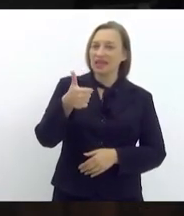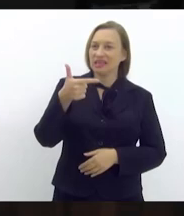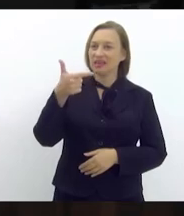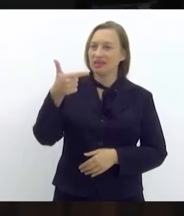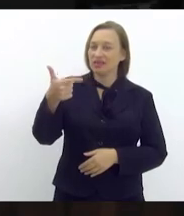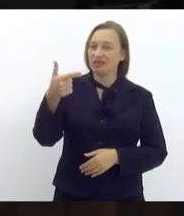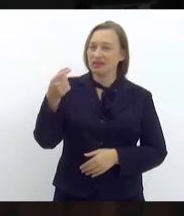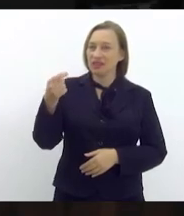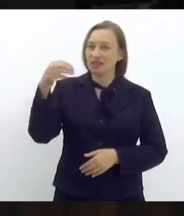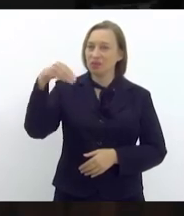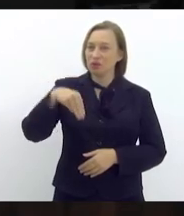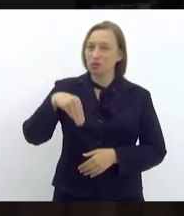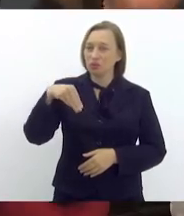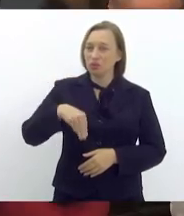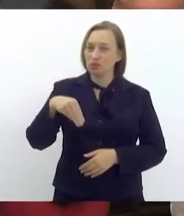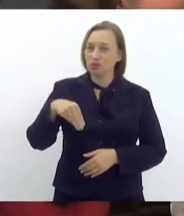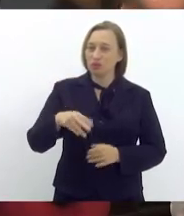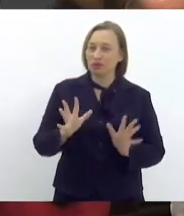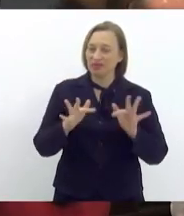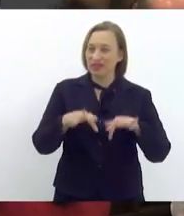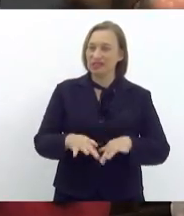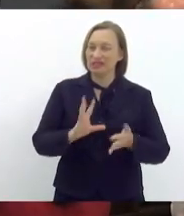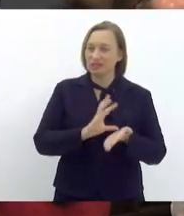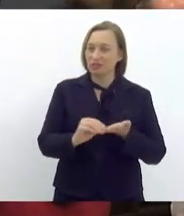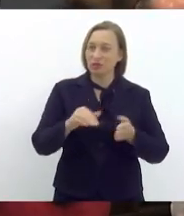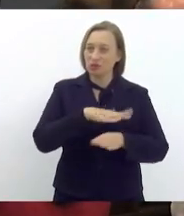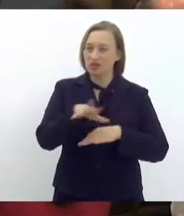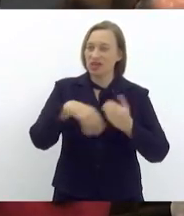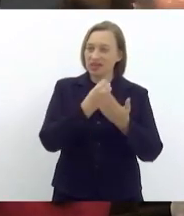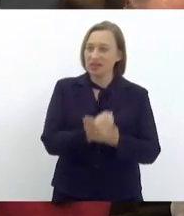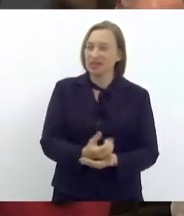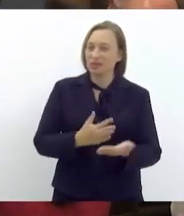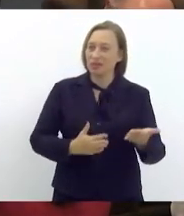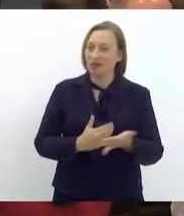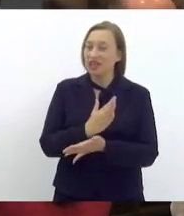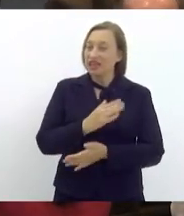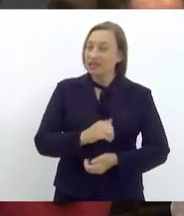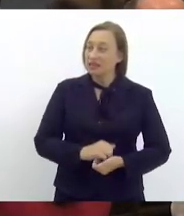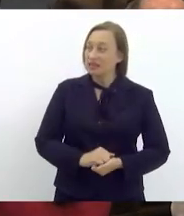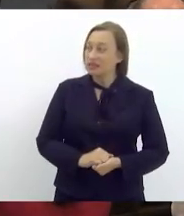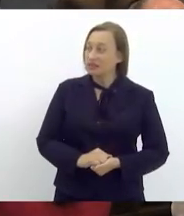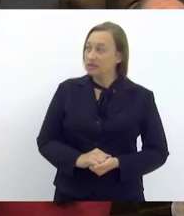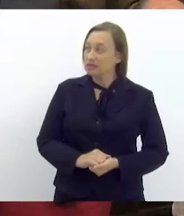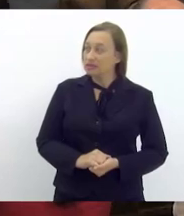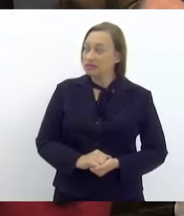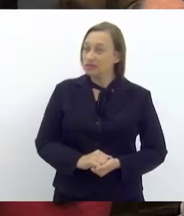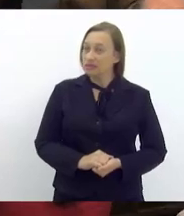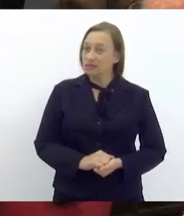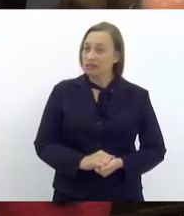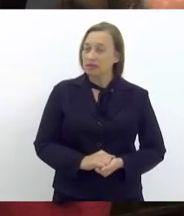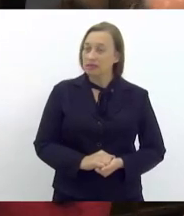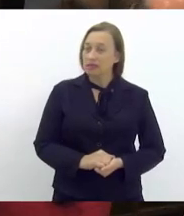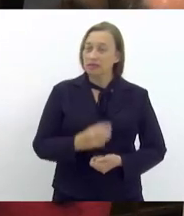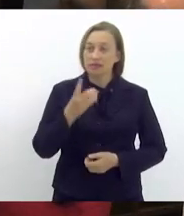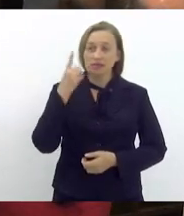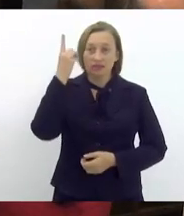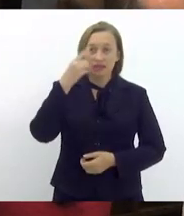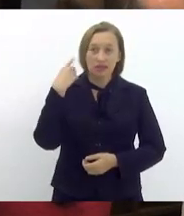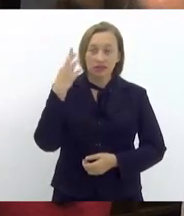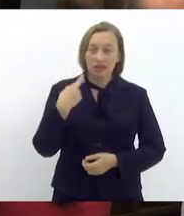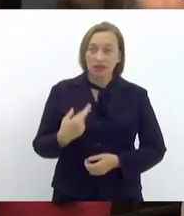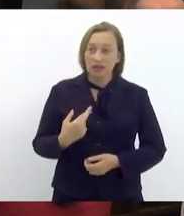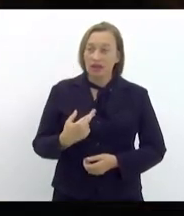conclusão da pauta senhores que aprovam a administração aprovado por favor deputada renata souza